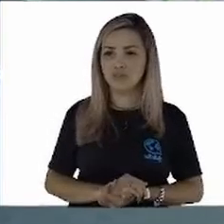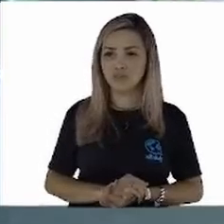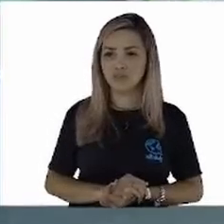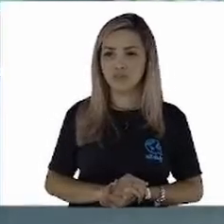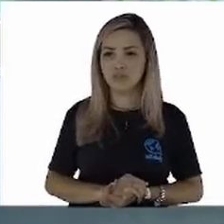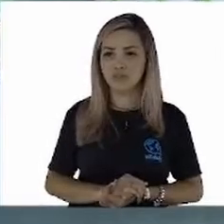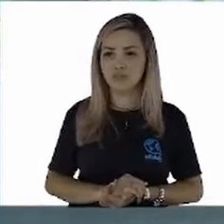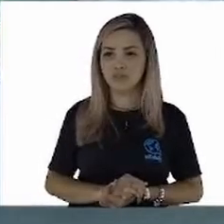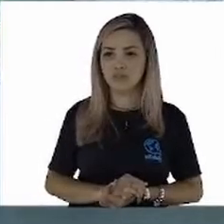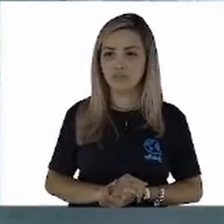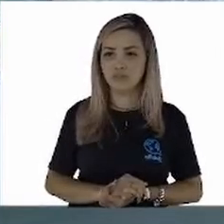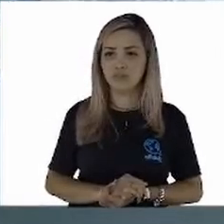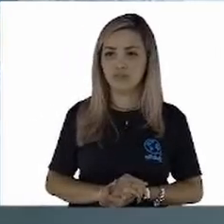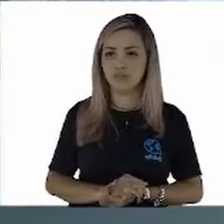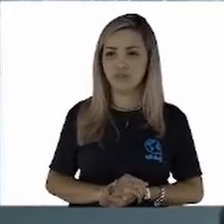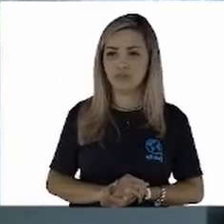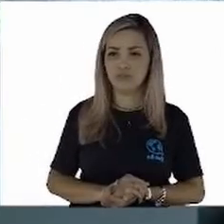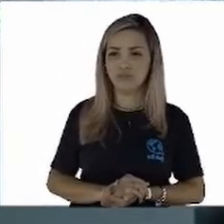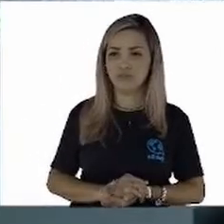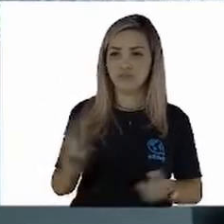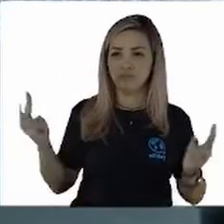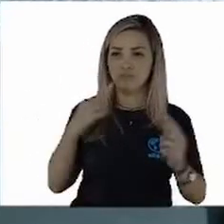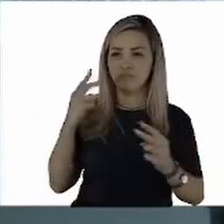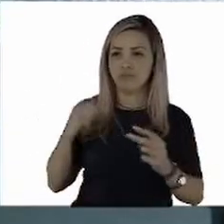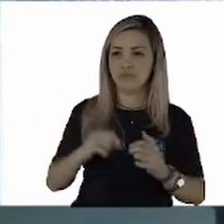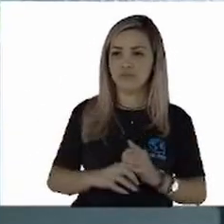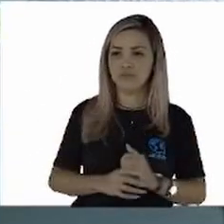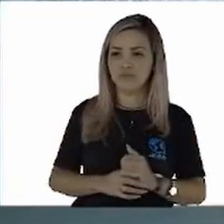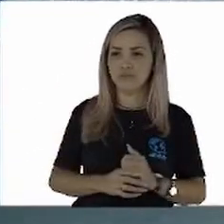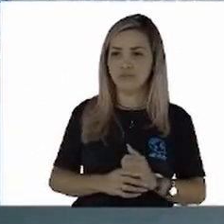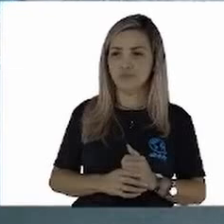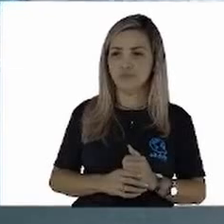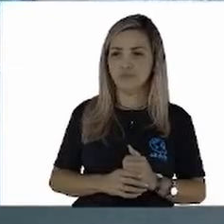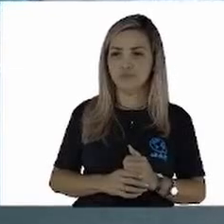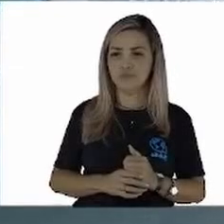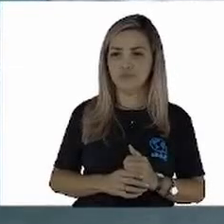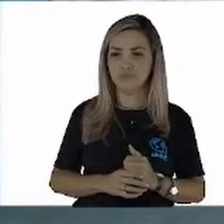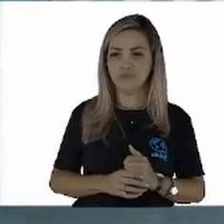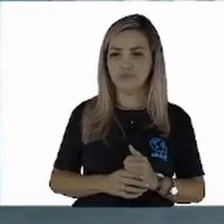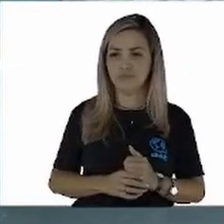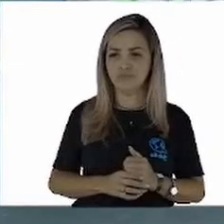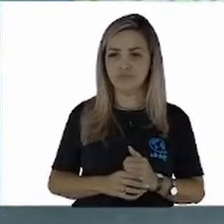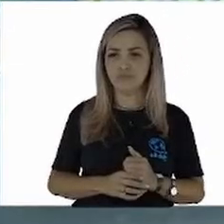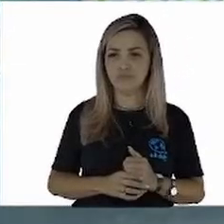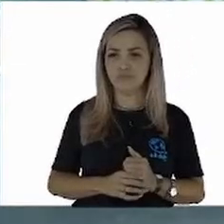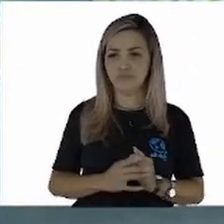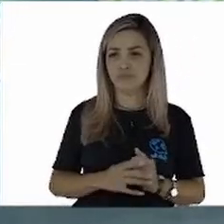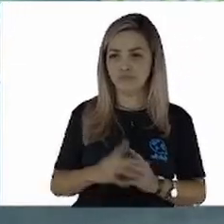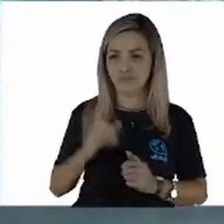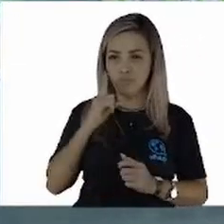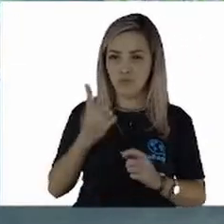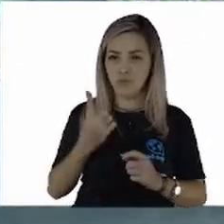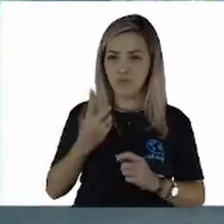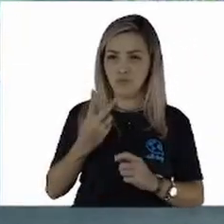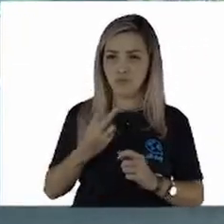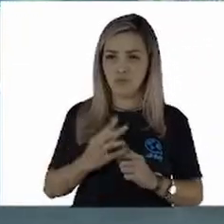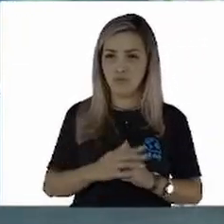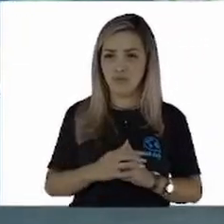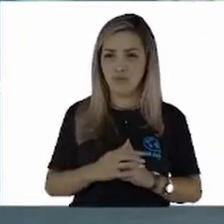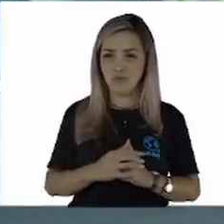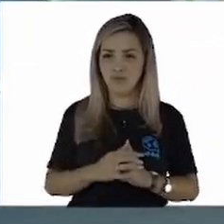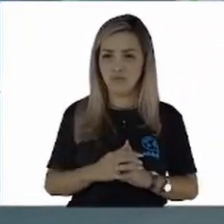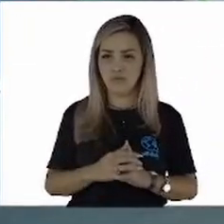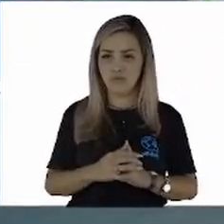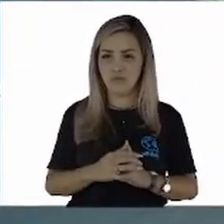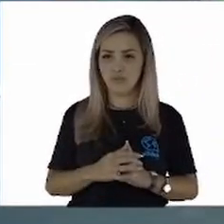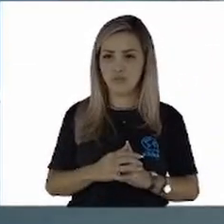Vitor Hugo. Atenção. Um, dois, três, você vai dizer em qual mão está, perfeito? Ó a bolinha, atenção, ó, que às vezes